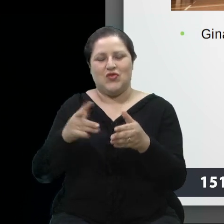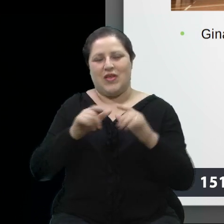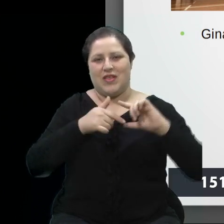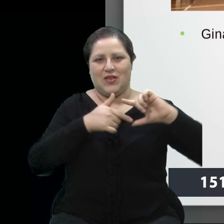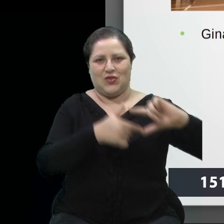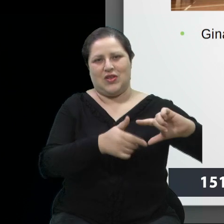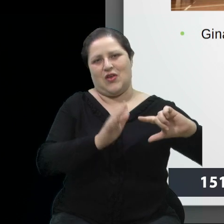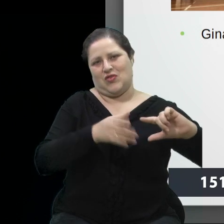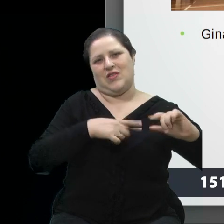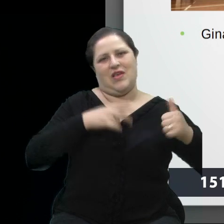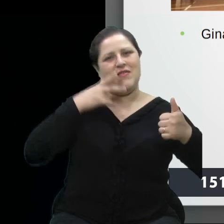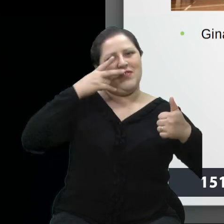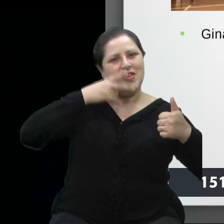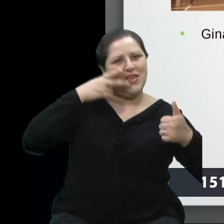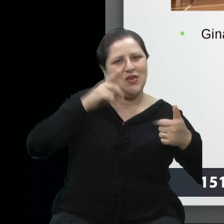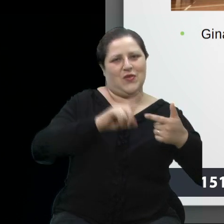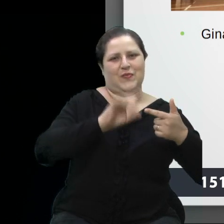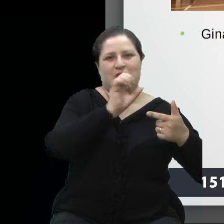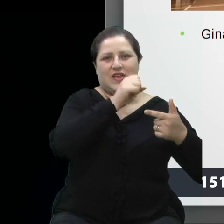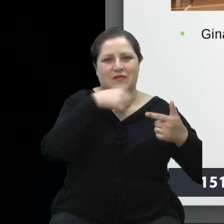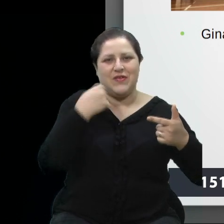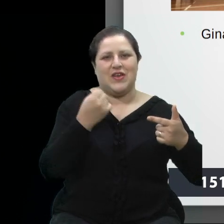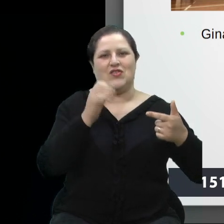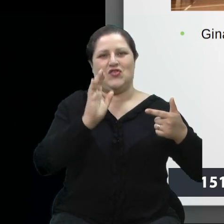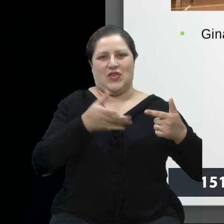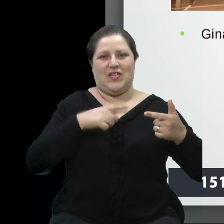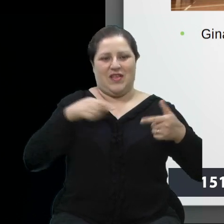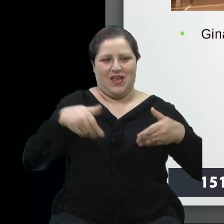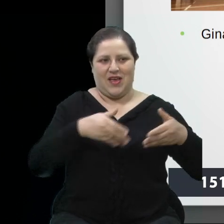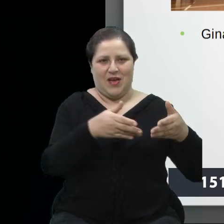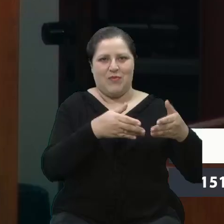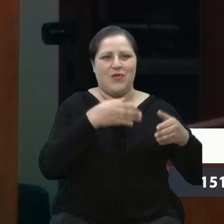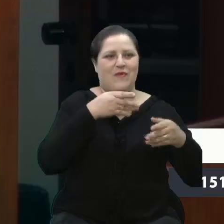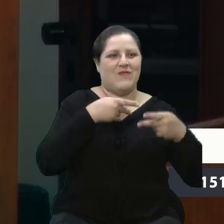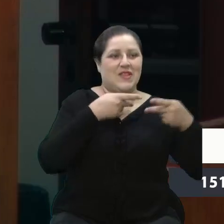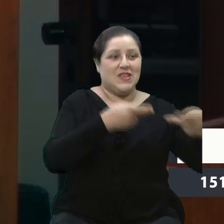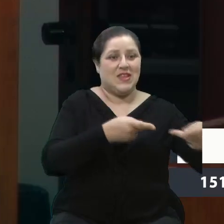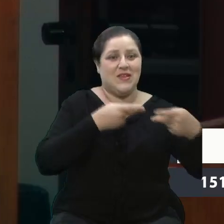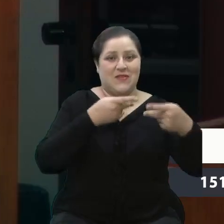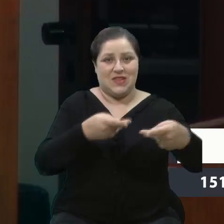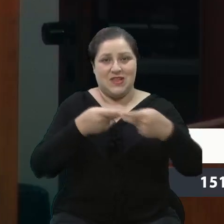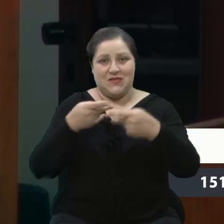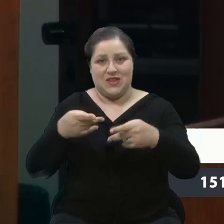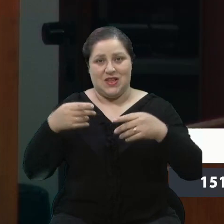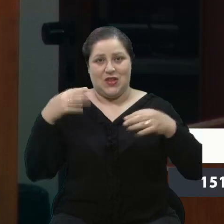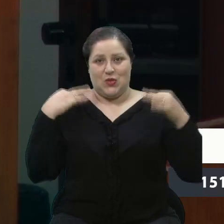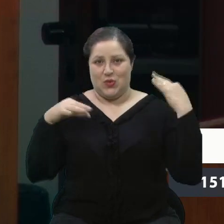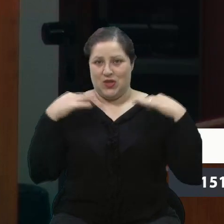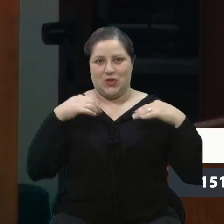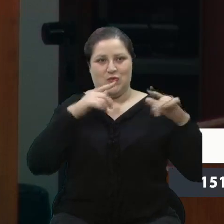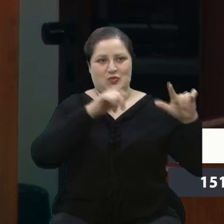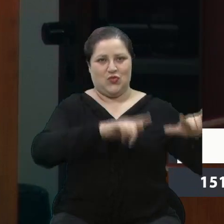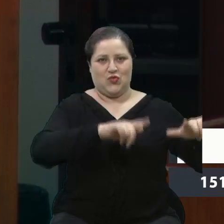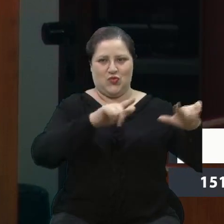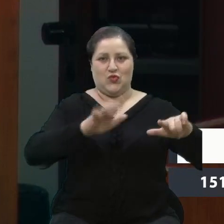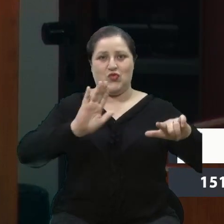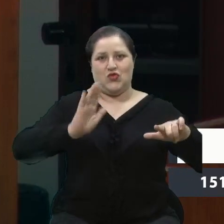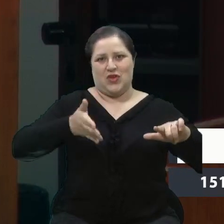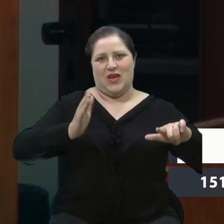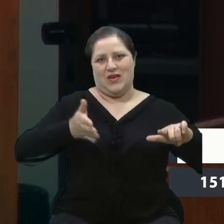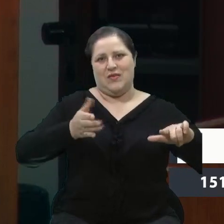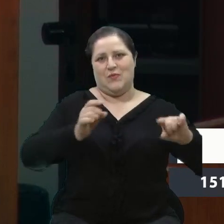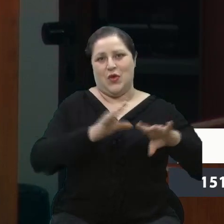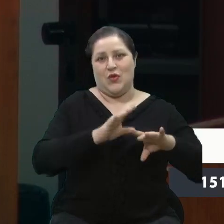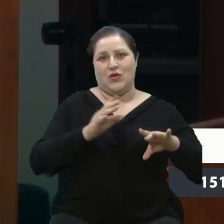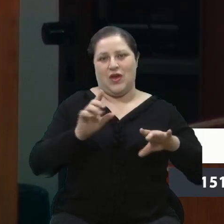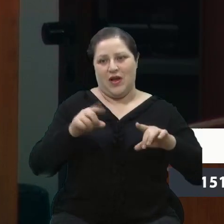às cervejarias, aos nossos roteiros já consolidados, ao nosso processo de formação histórica da cidade, né, com